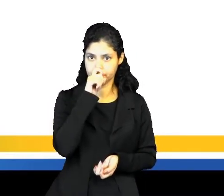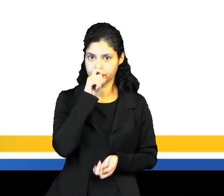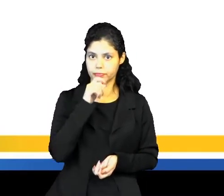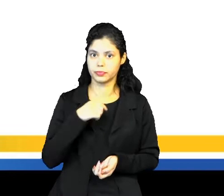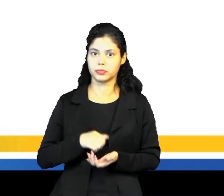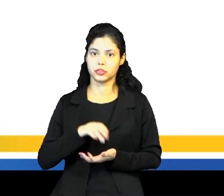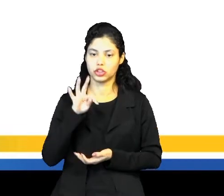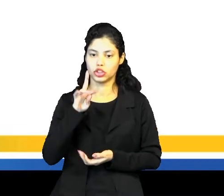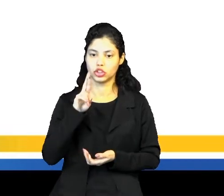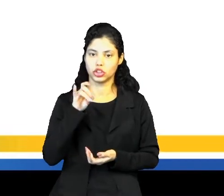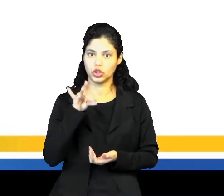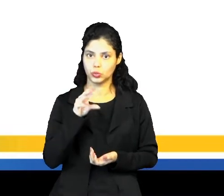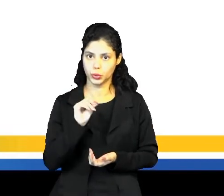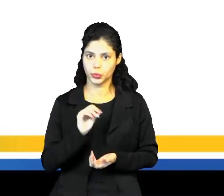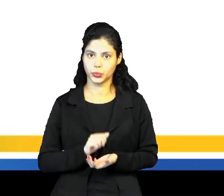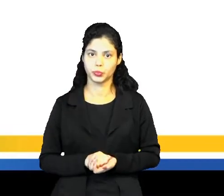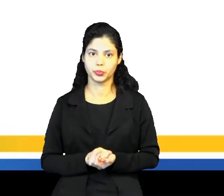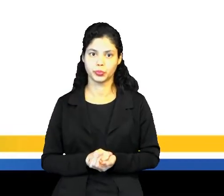Tá?